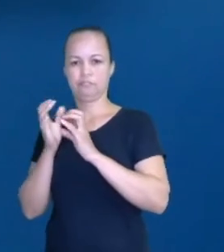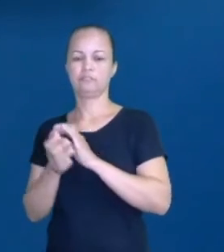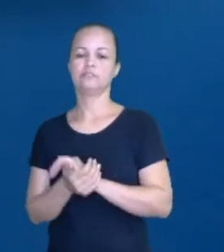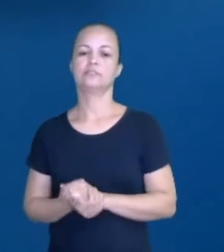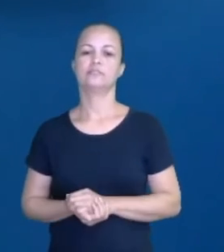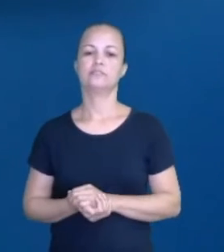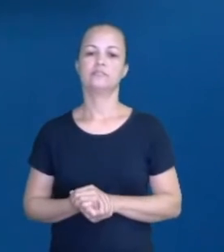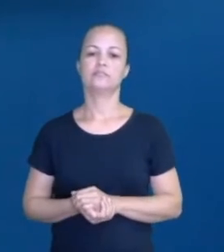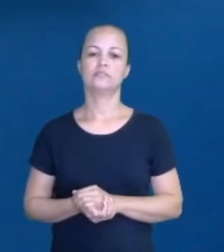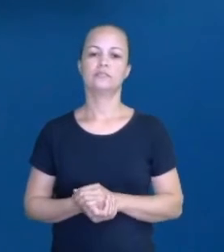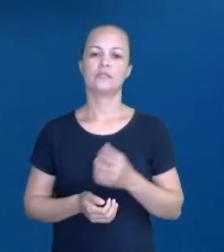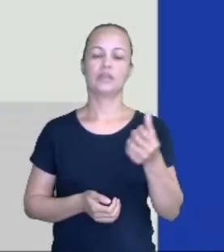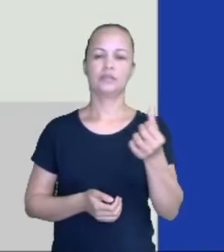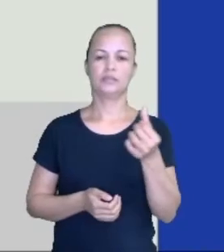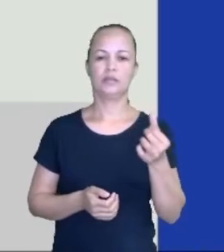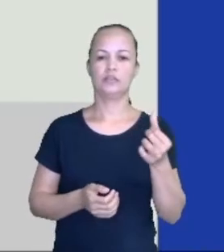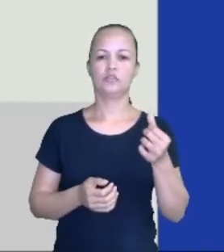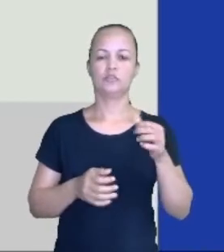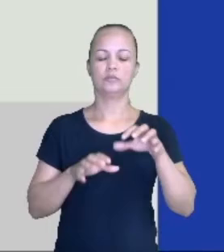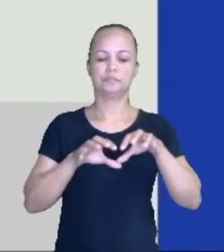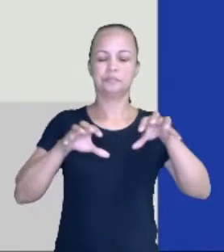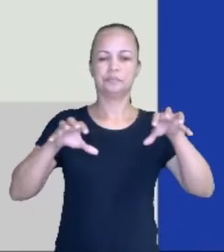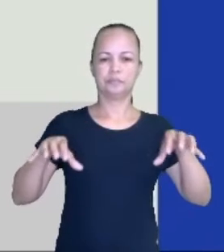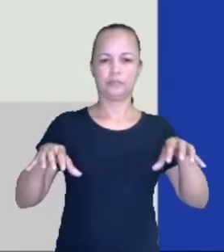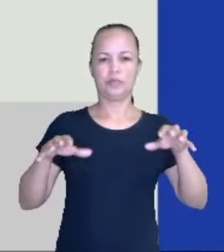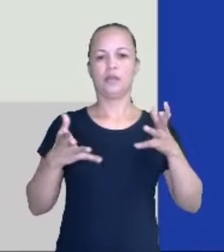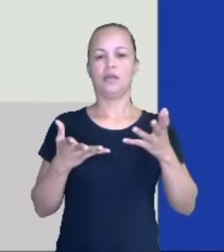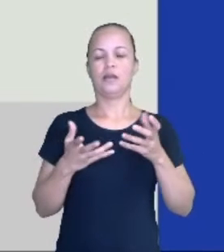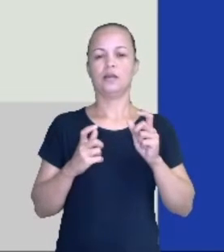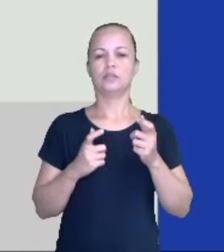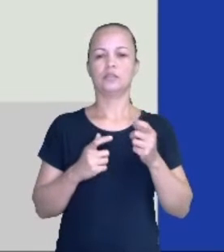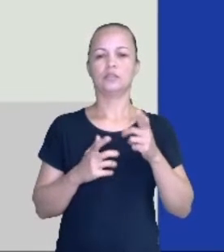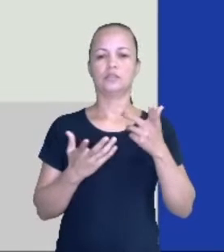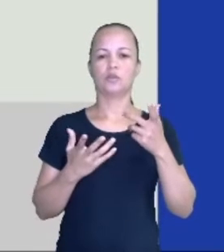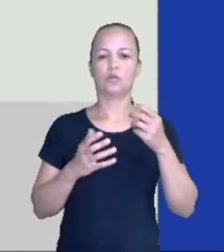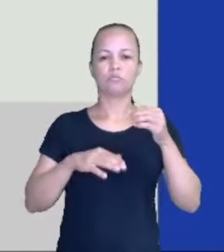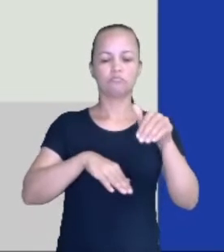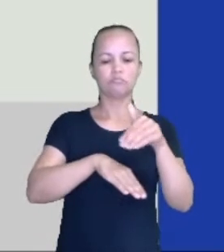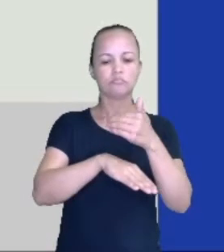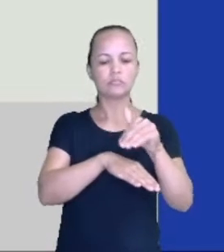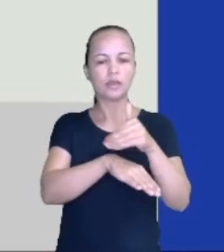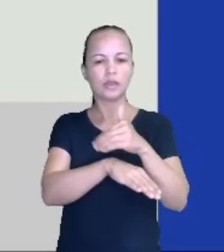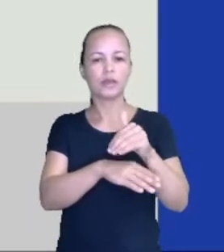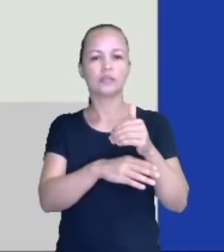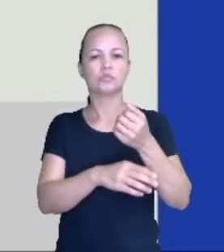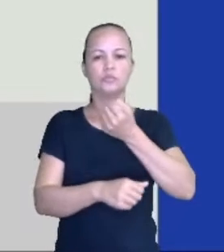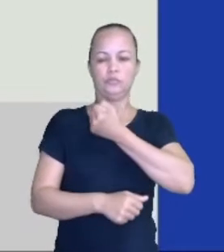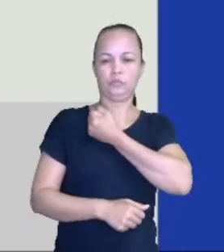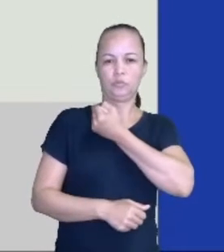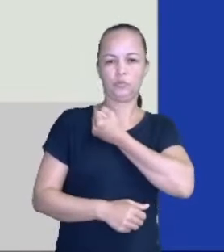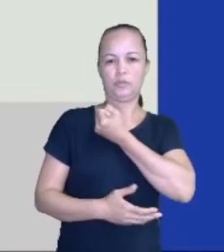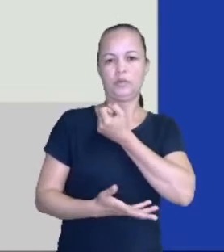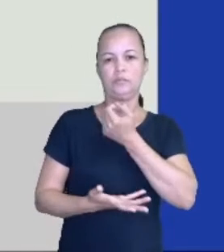6. Separar na datação de um escrito local e no endereço o número. Rio